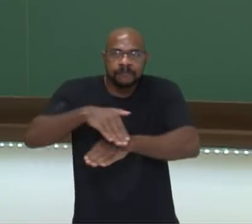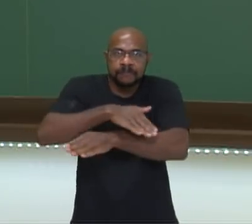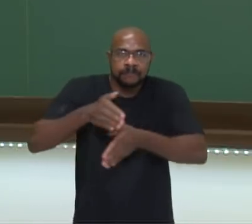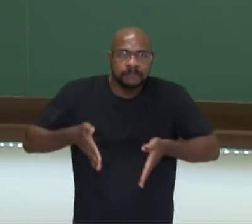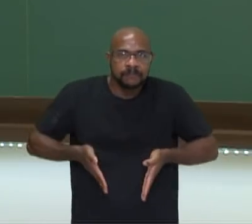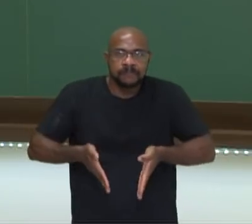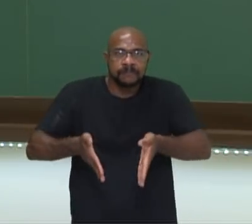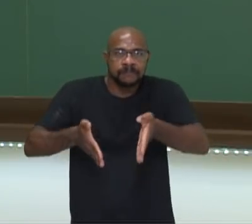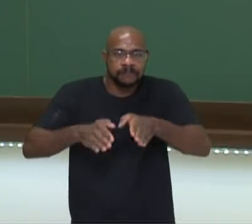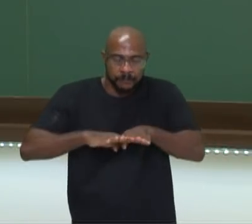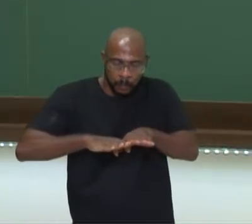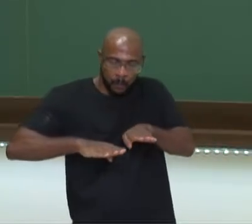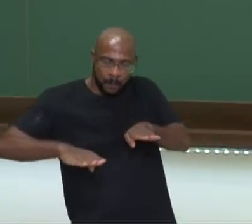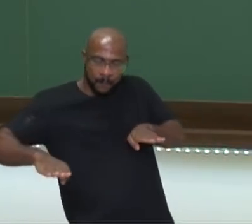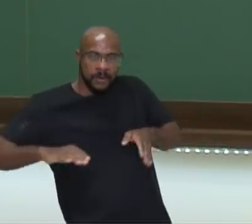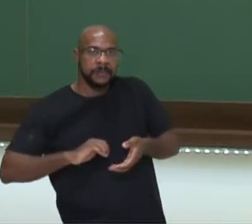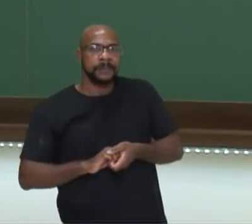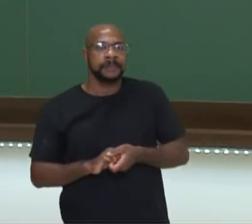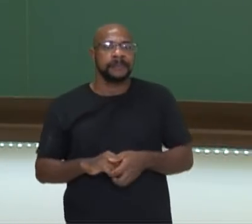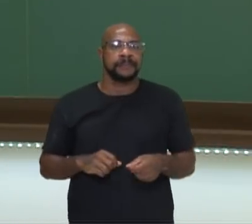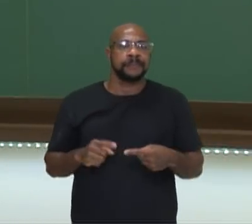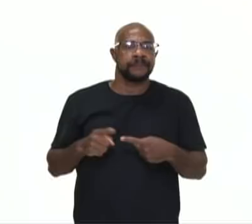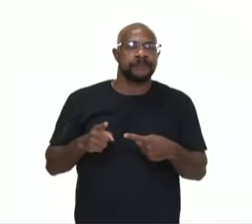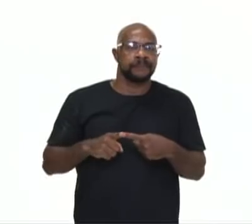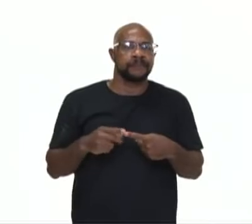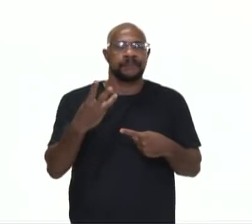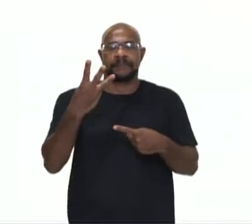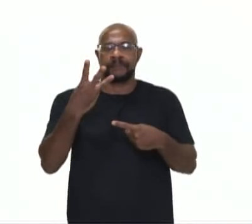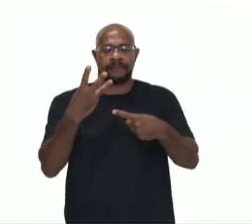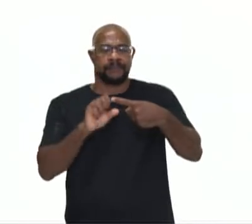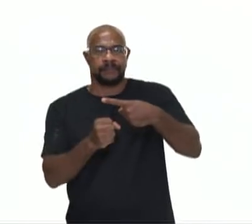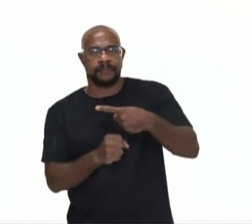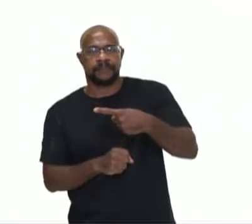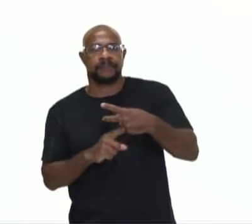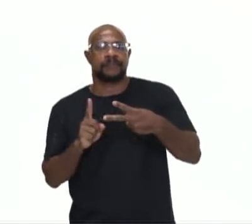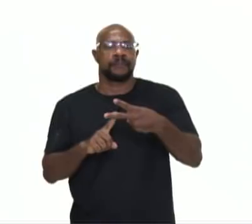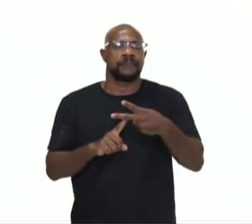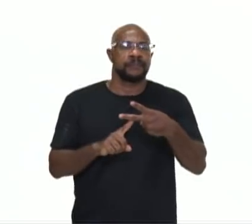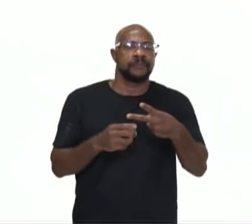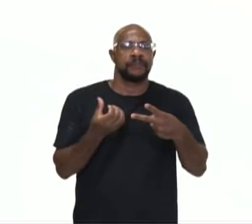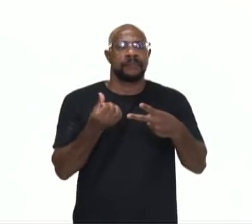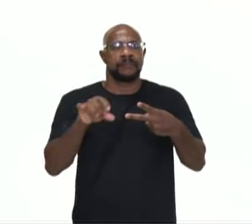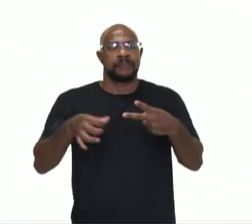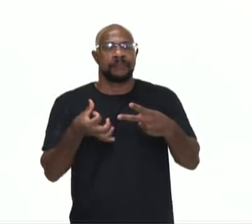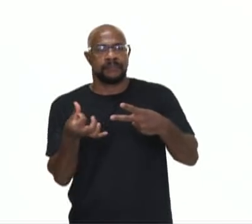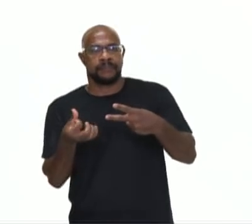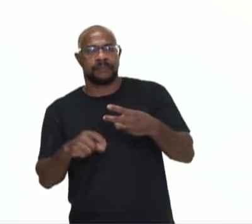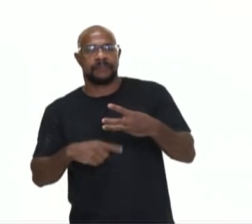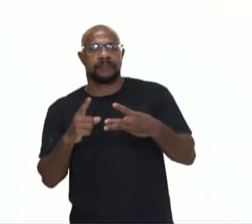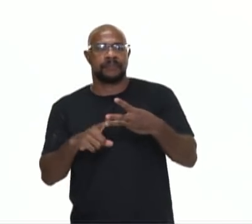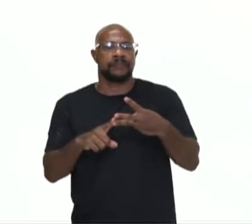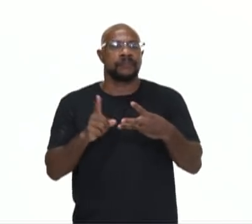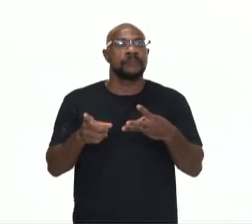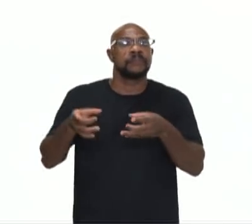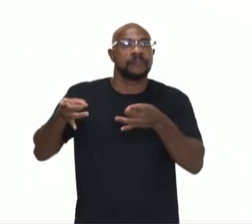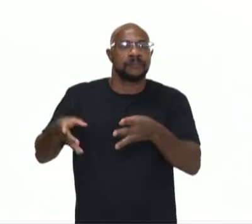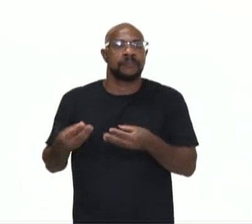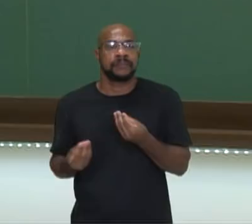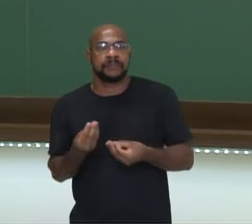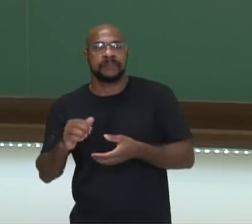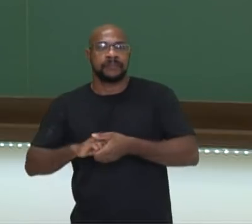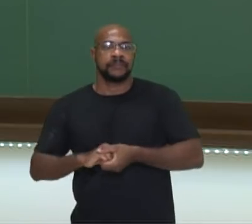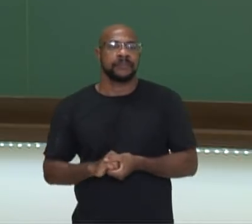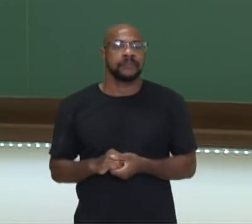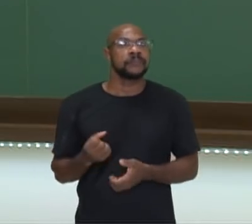estrada. Primeiro foram 3/8, depois 0,6 e depois o que sobrou. Vamos conferir, então, quanto